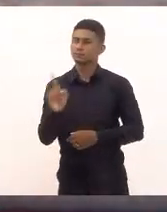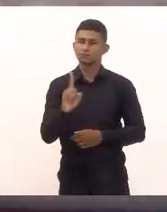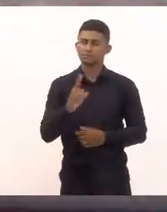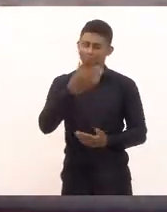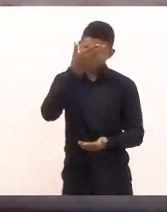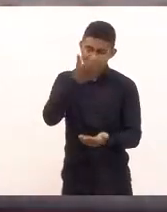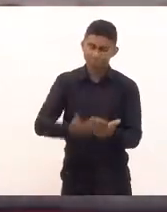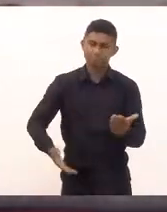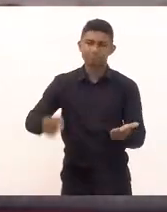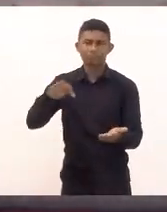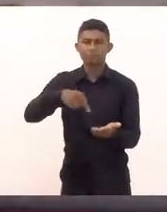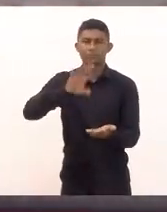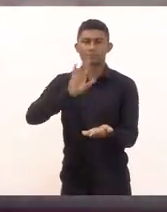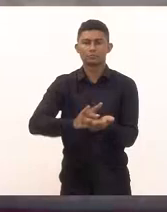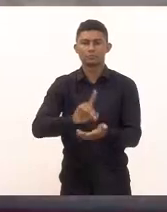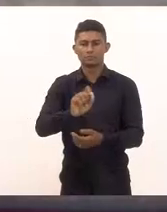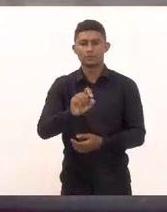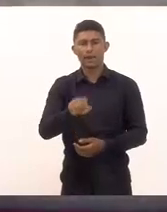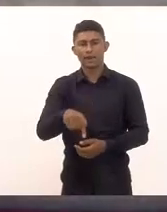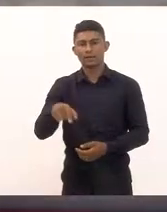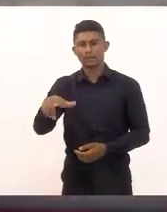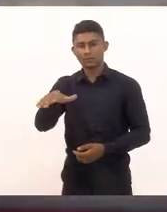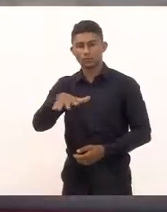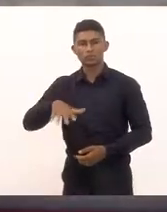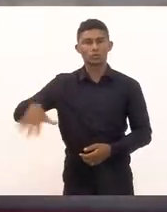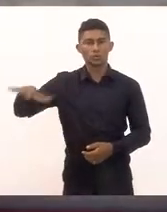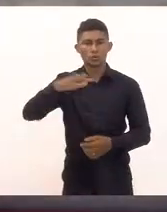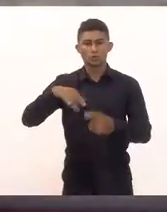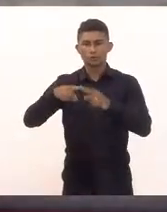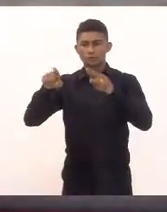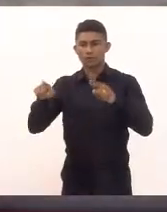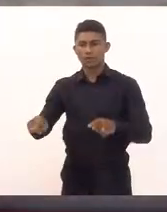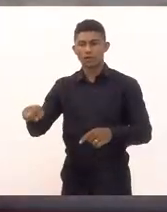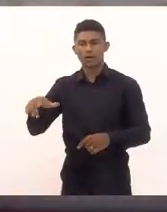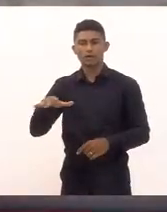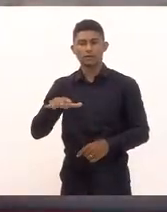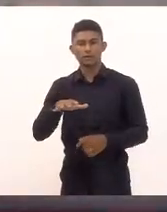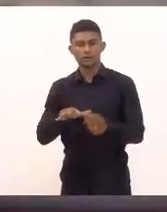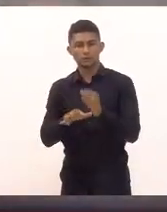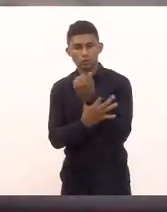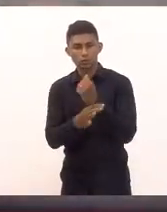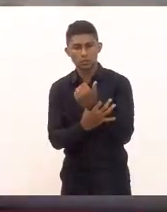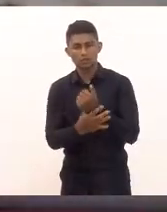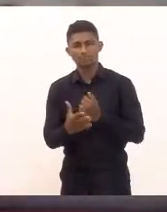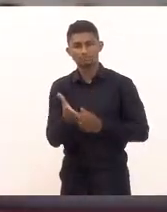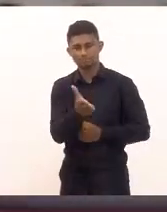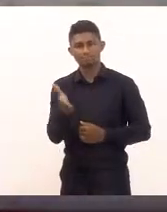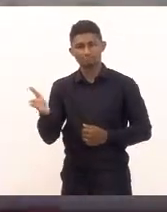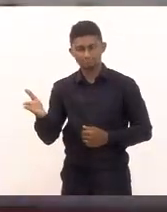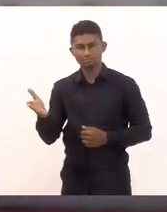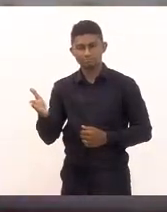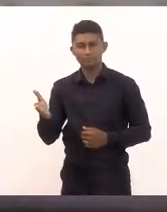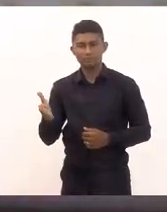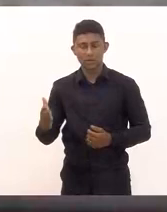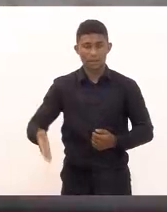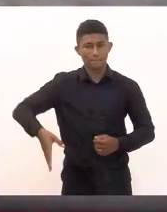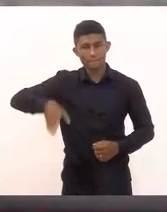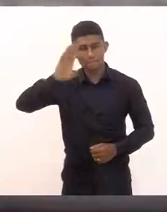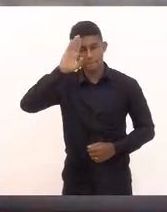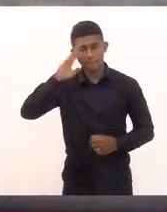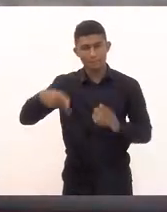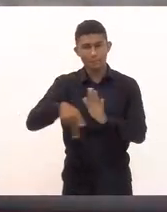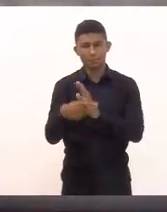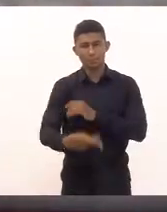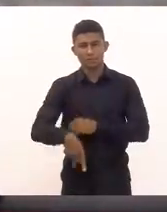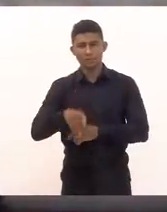de verdade é a categoria dos trabalhadores da segurança pública, do serviço militar do Estado